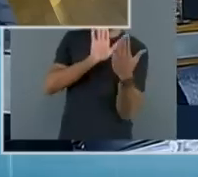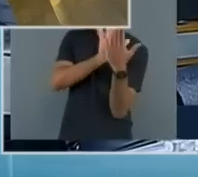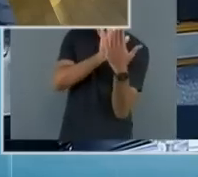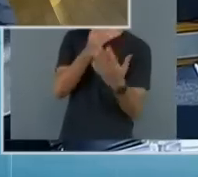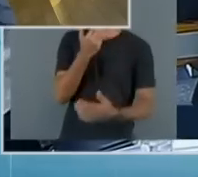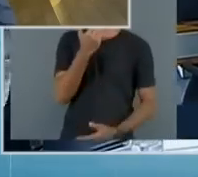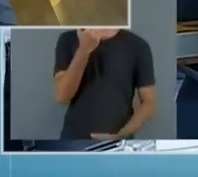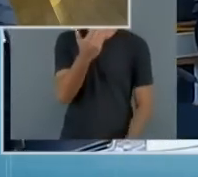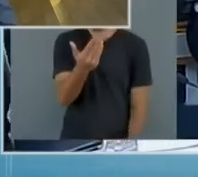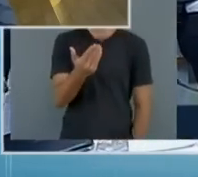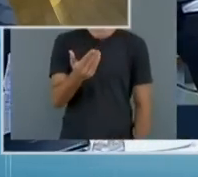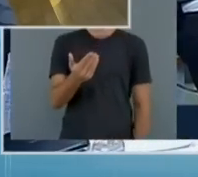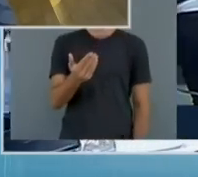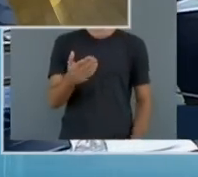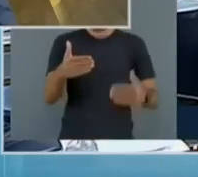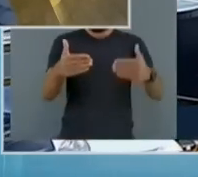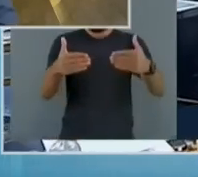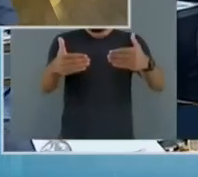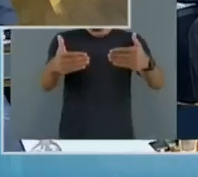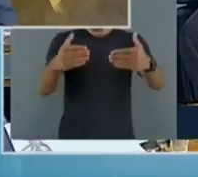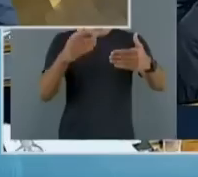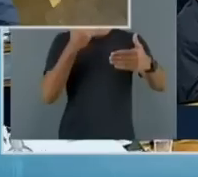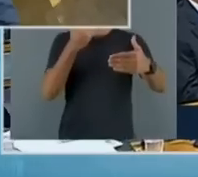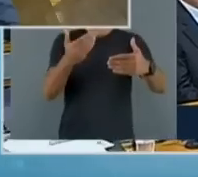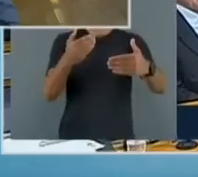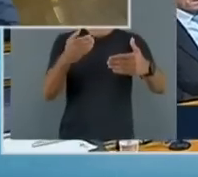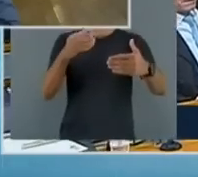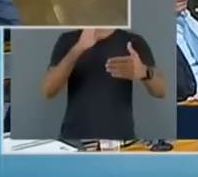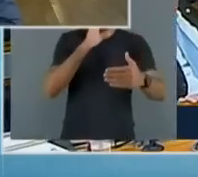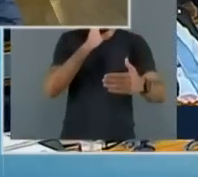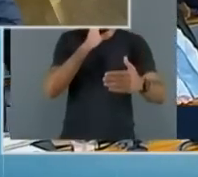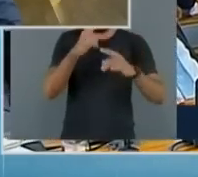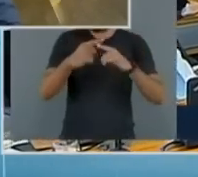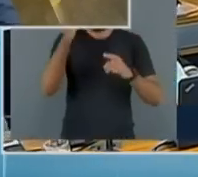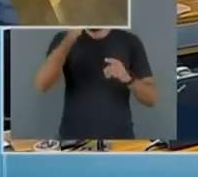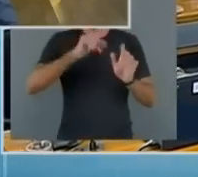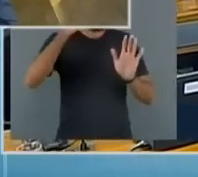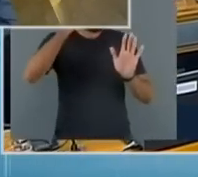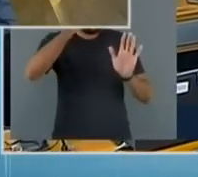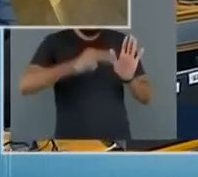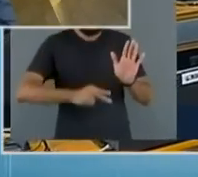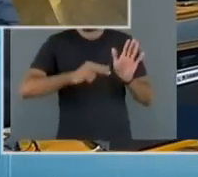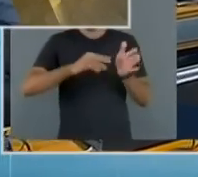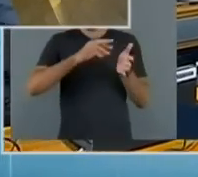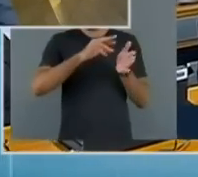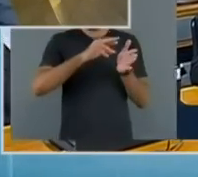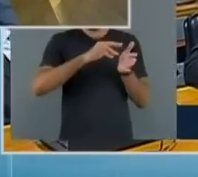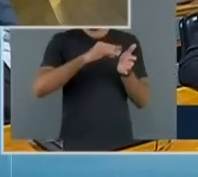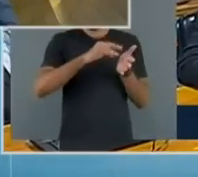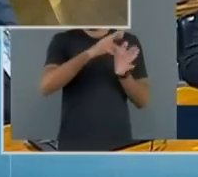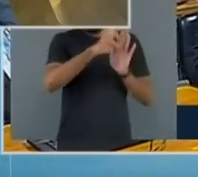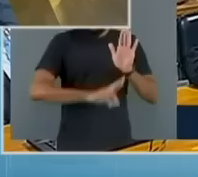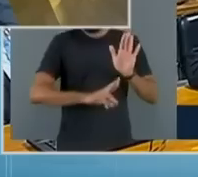Há também a atuação com essa ligação com as Forças Armadas e é indispensável, em algum